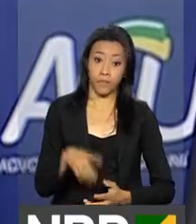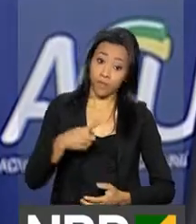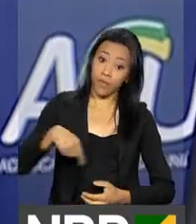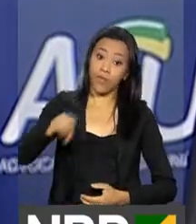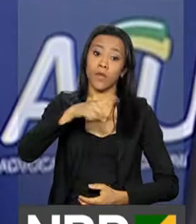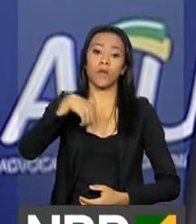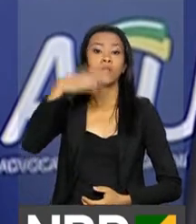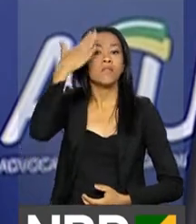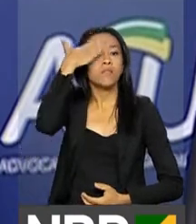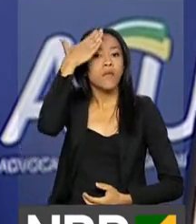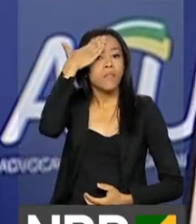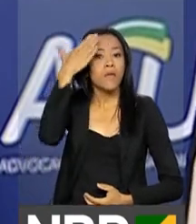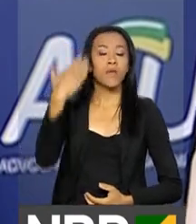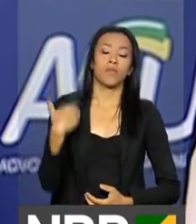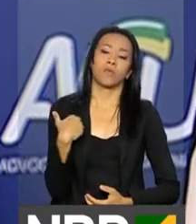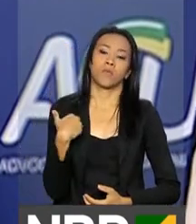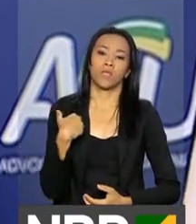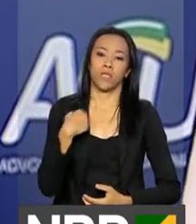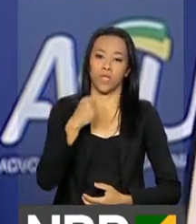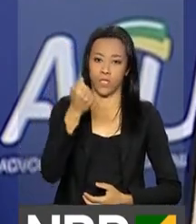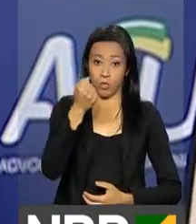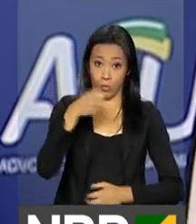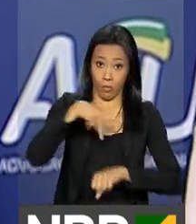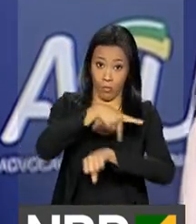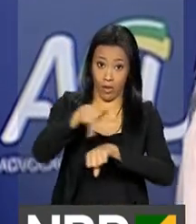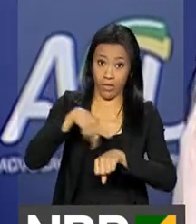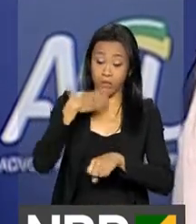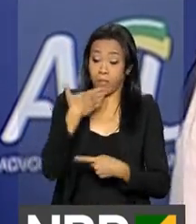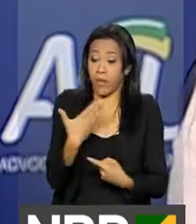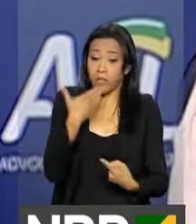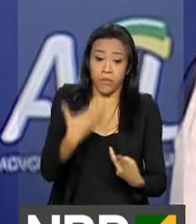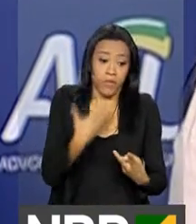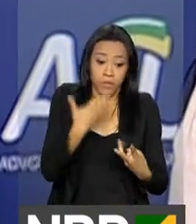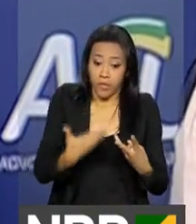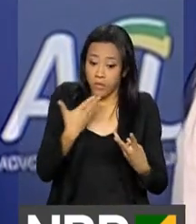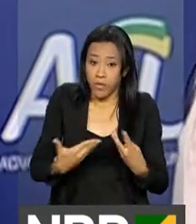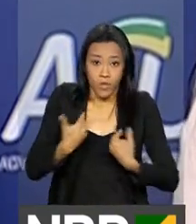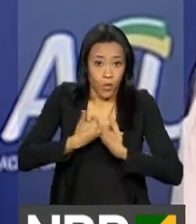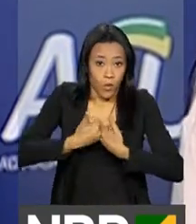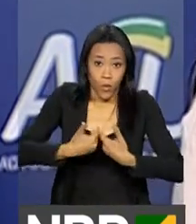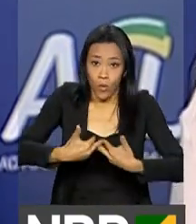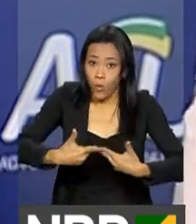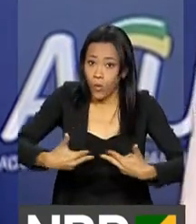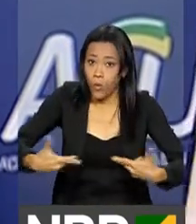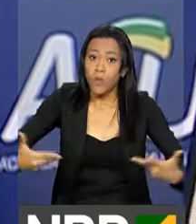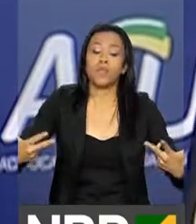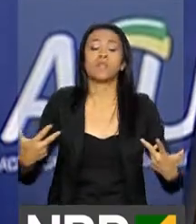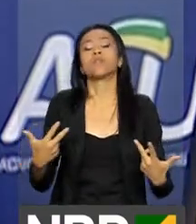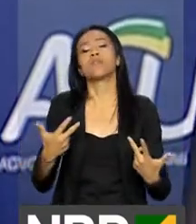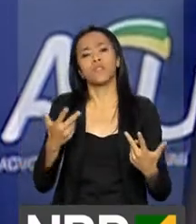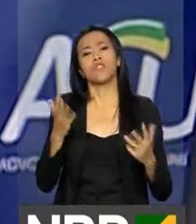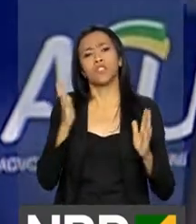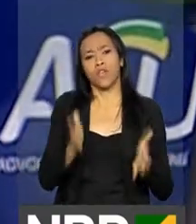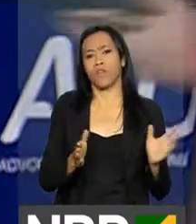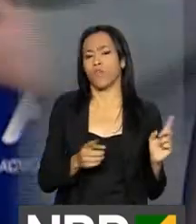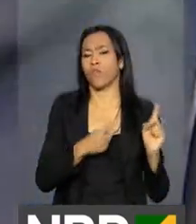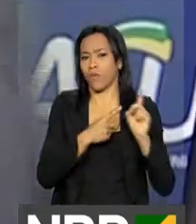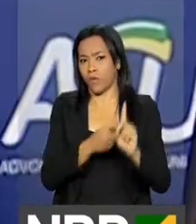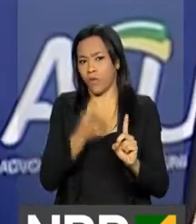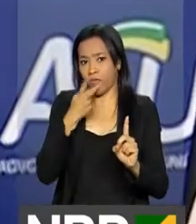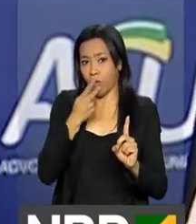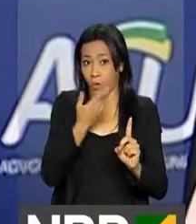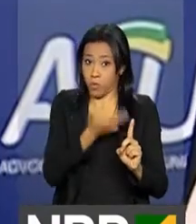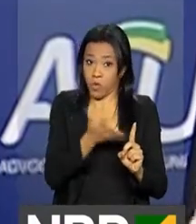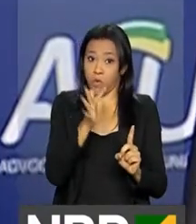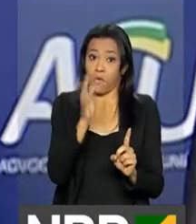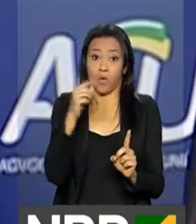muitas vezes o país é demandado república federativa do brasil é demandada e aqui como dito até pelo doutor francisco eo que o